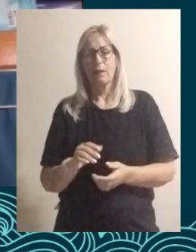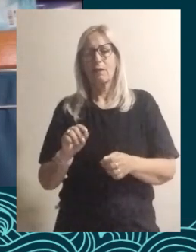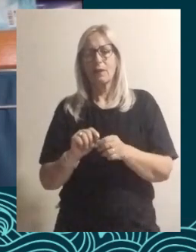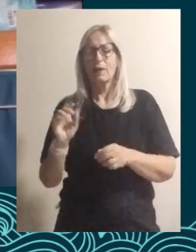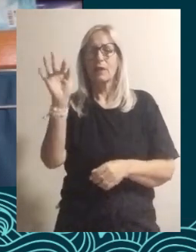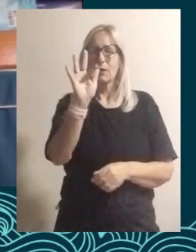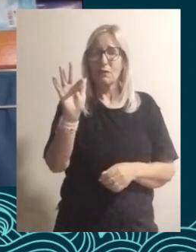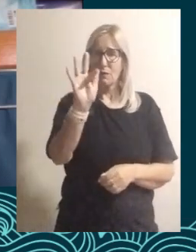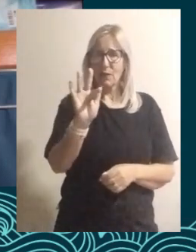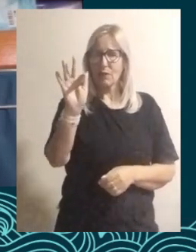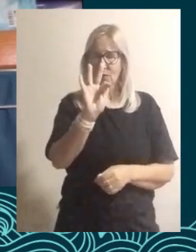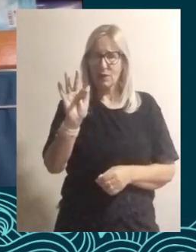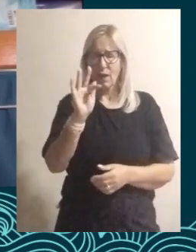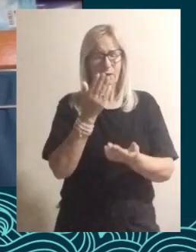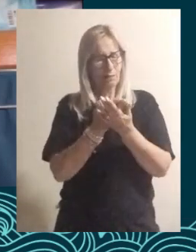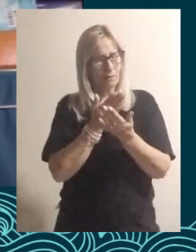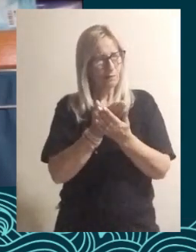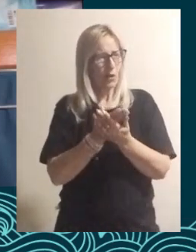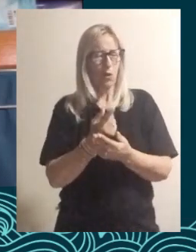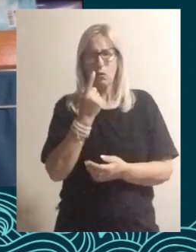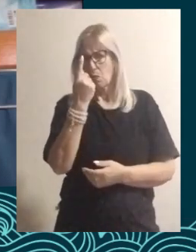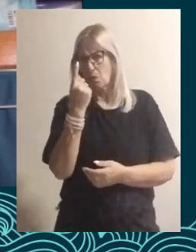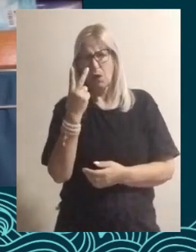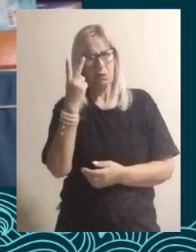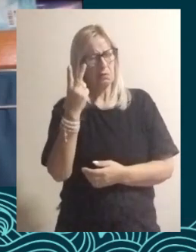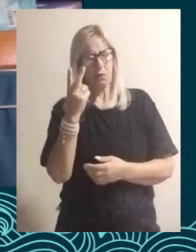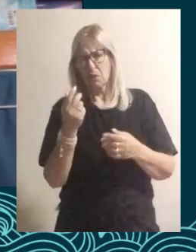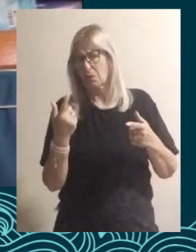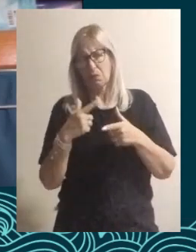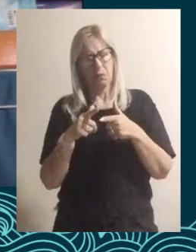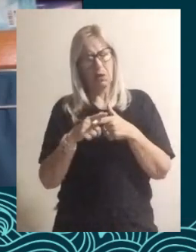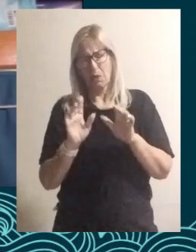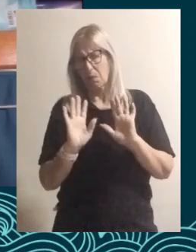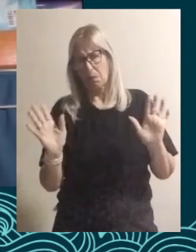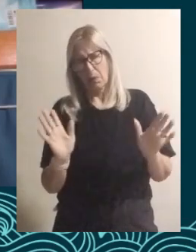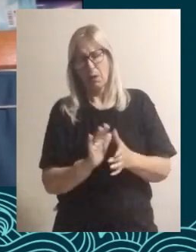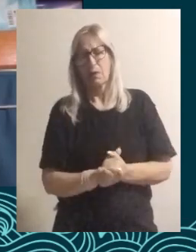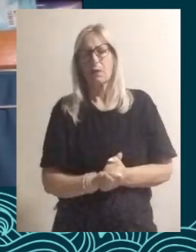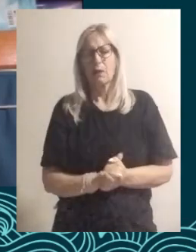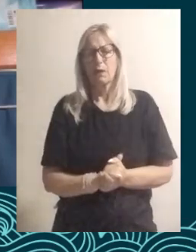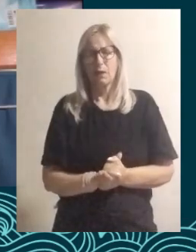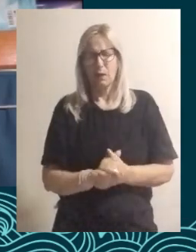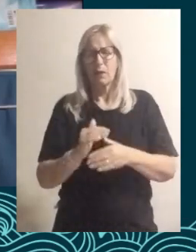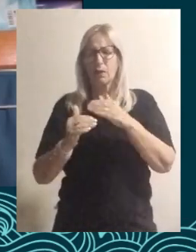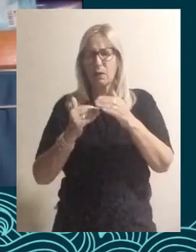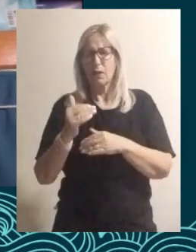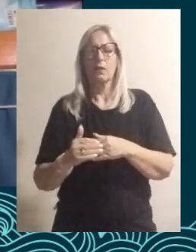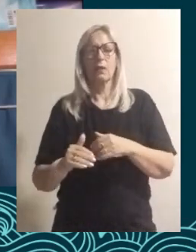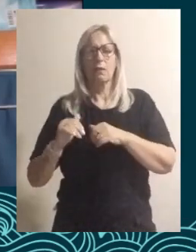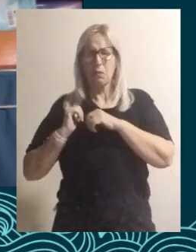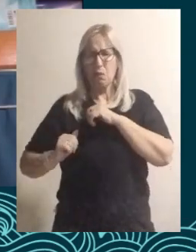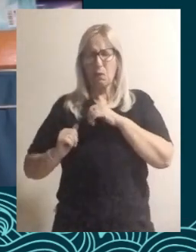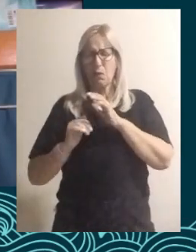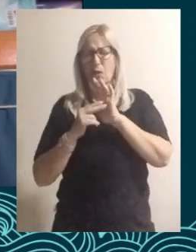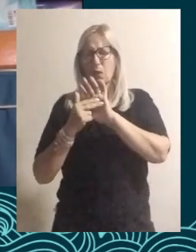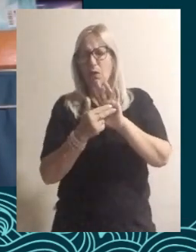estava ainda fazendo faculdade, mas se eu atrasasse um ano ou dois, não seria um problema, porque eu